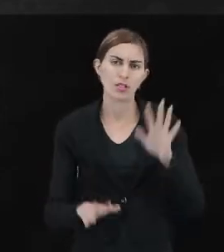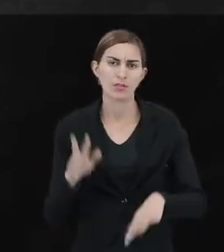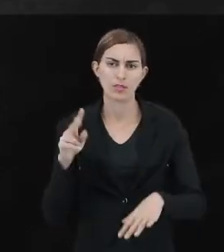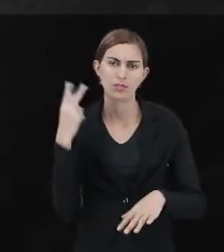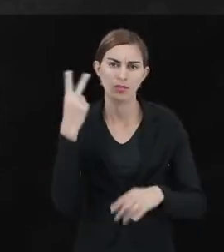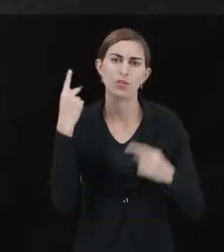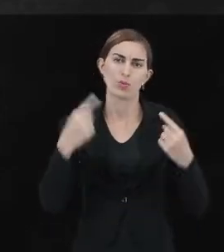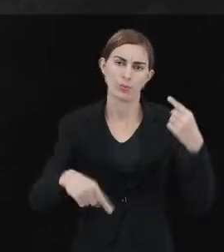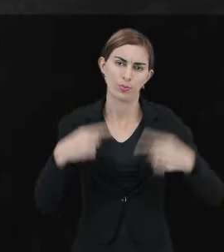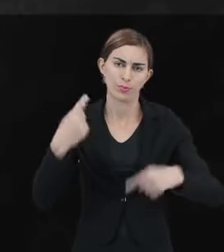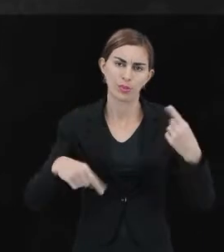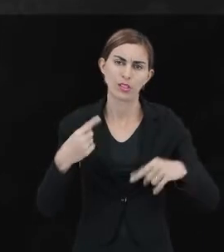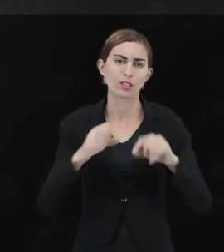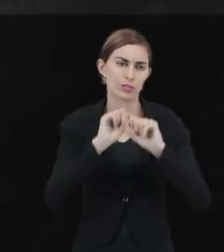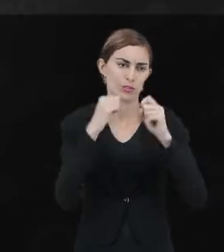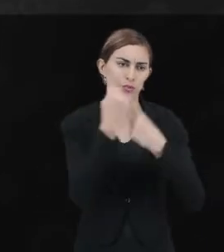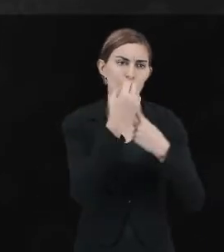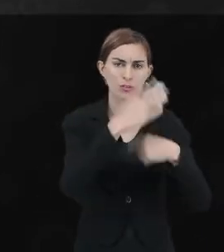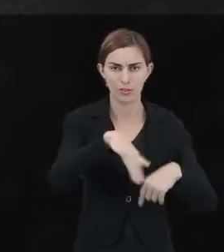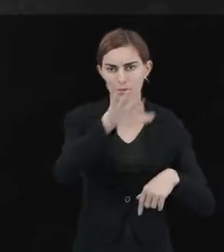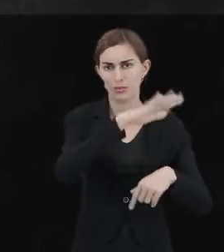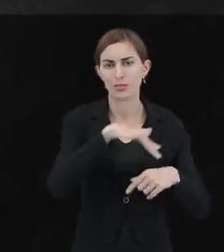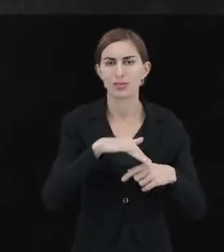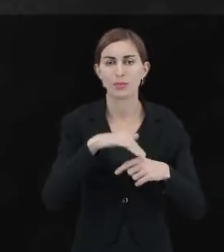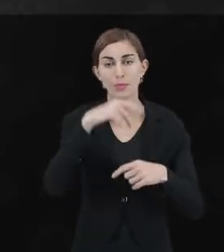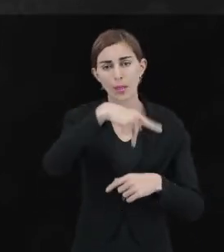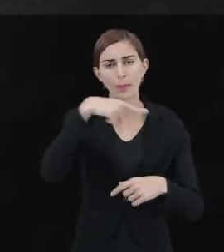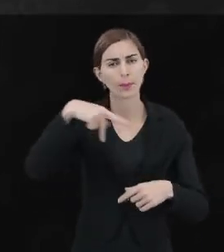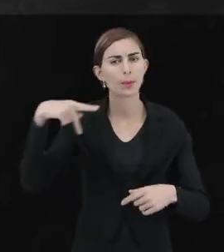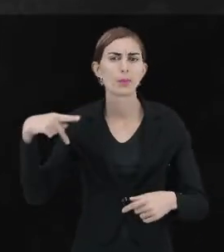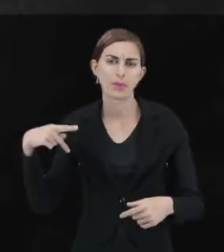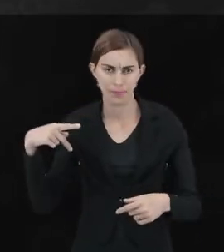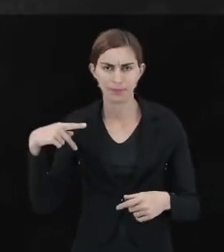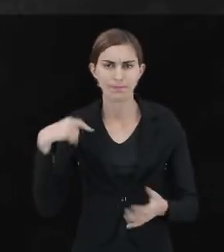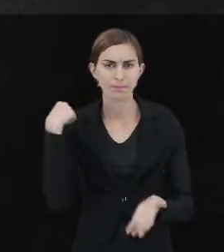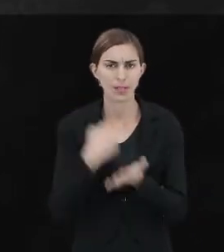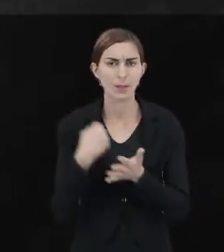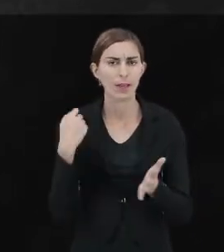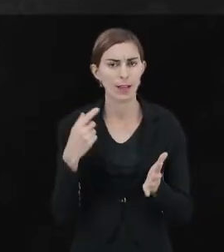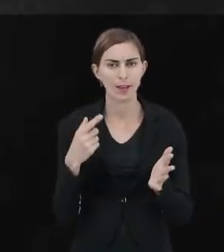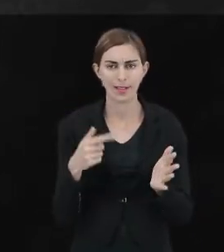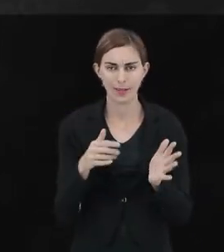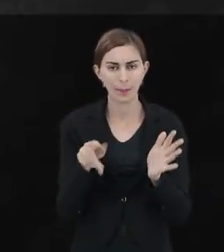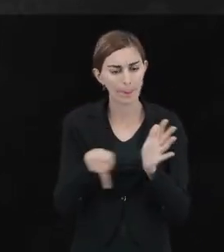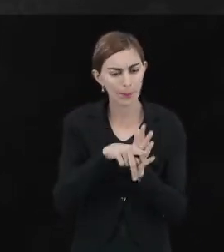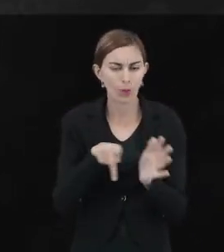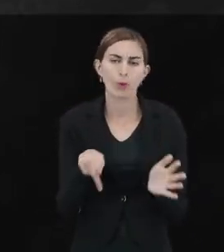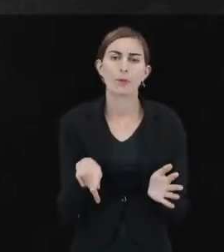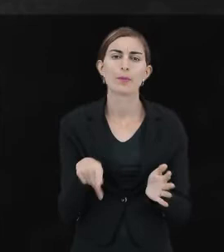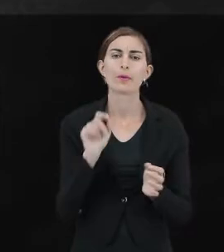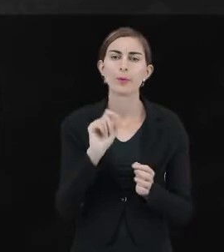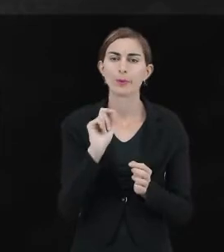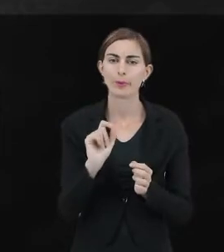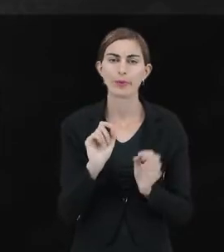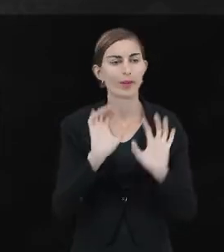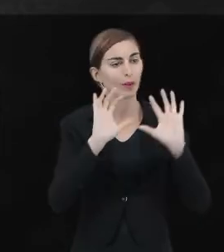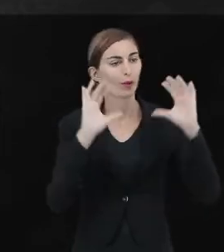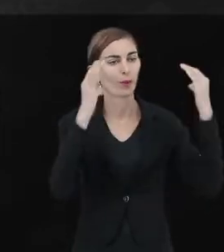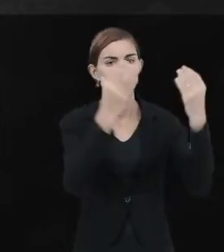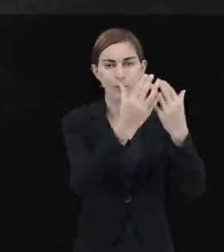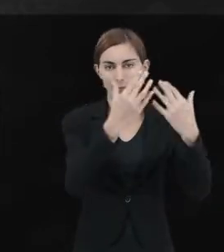as dimensões política e sociocultural. O PPP é uma marca identitária de